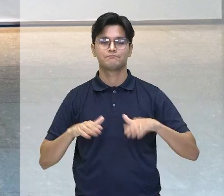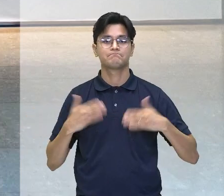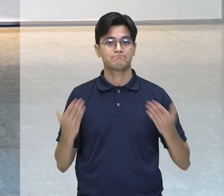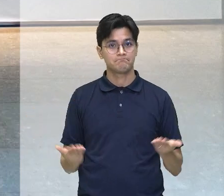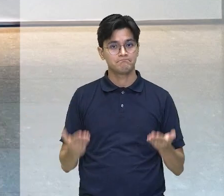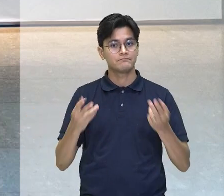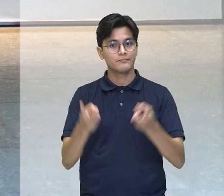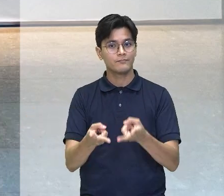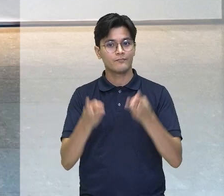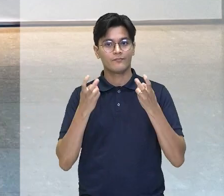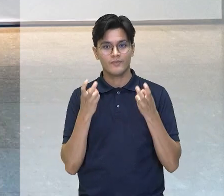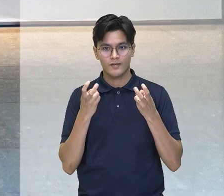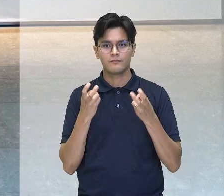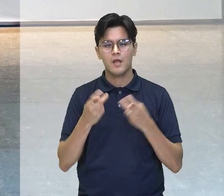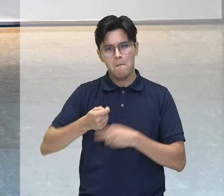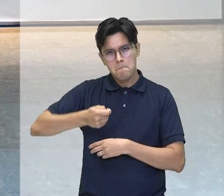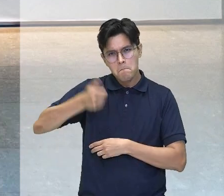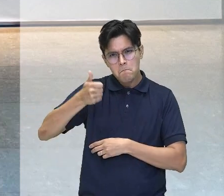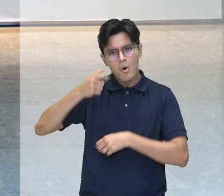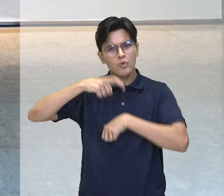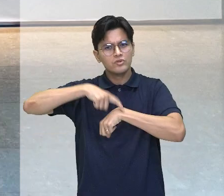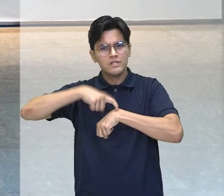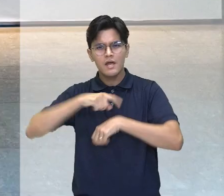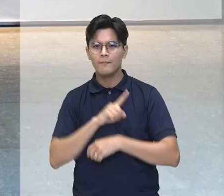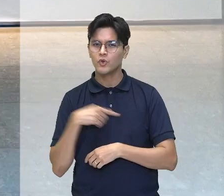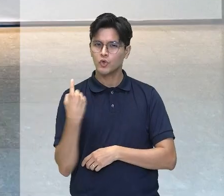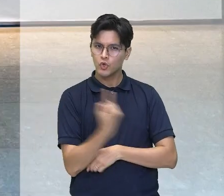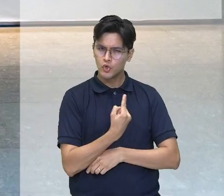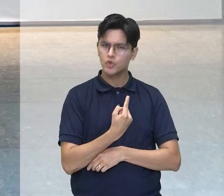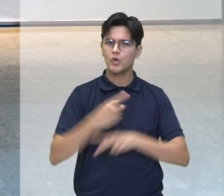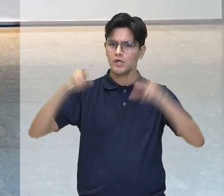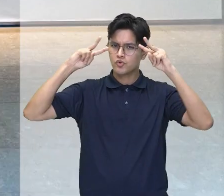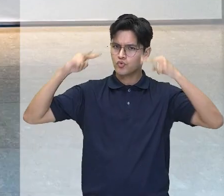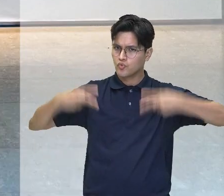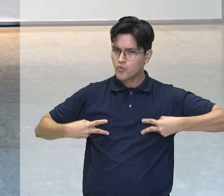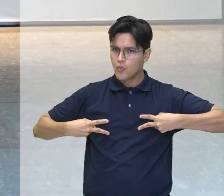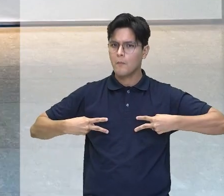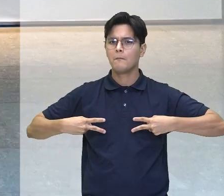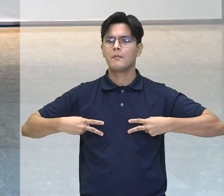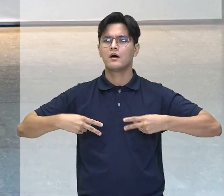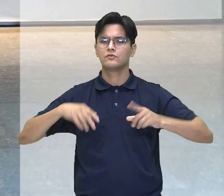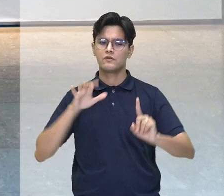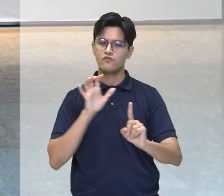percebam que em pouco tempo, nós, seres humanos, transformamos a nossa